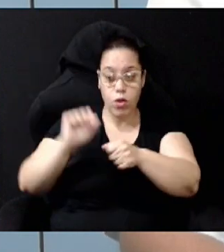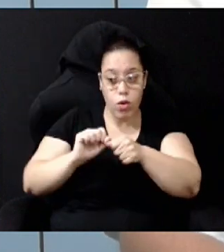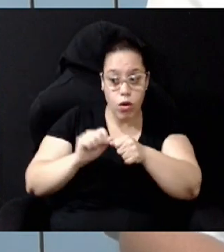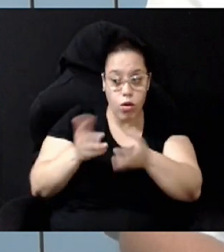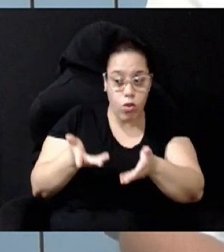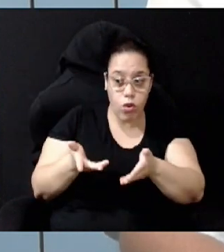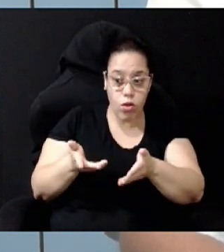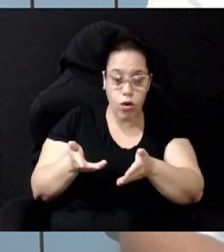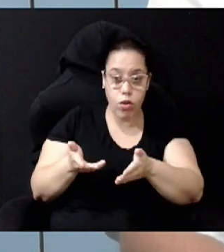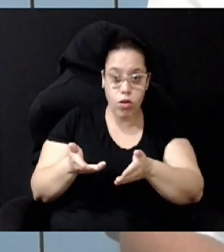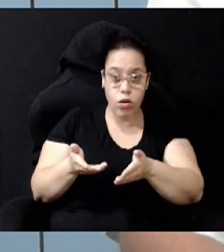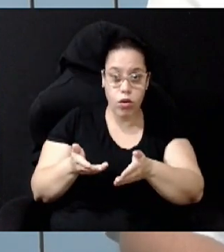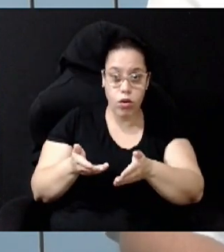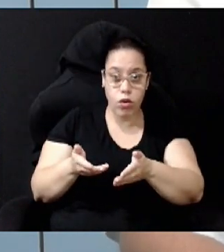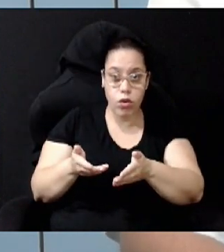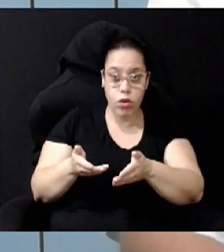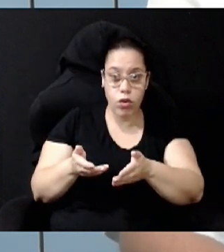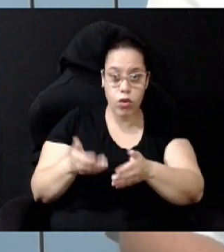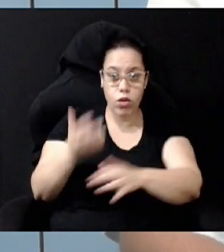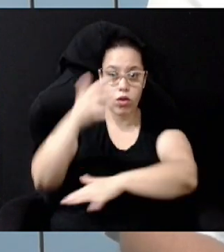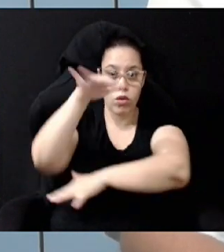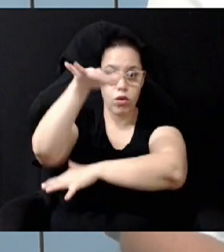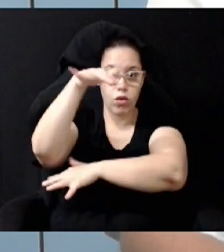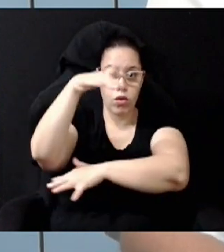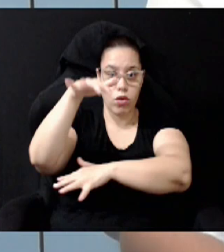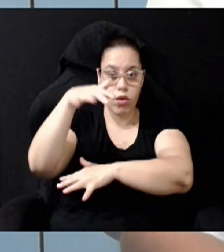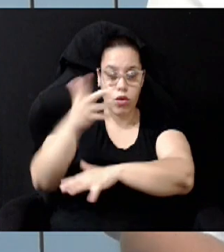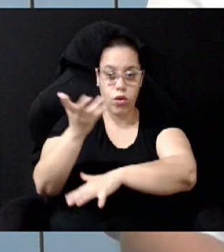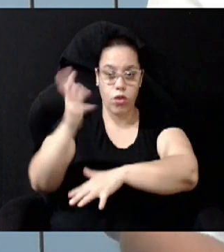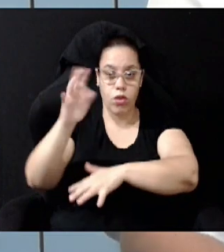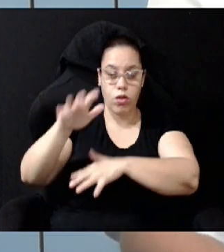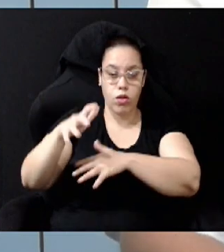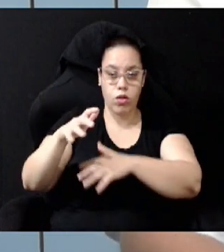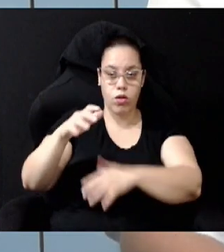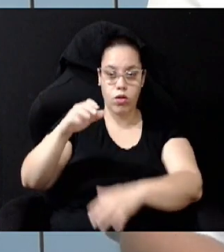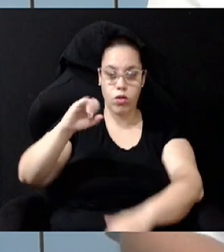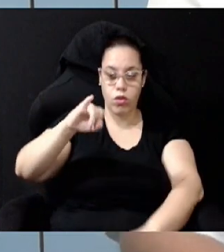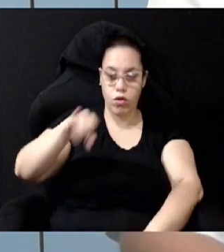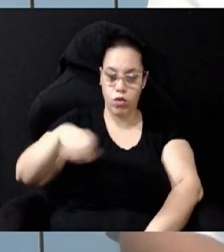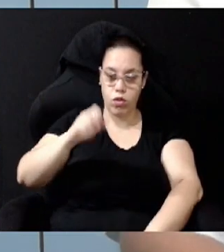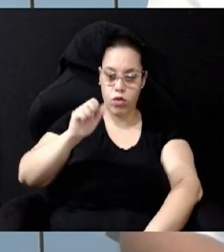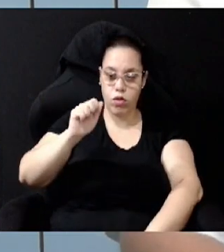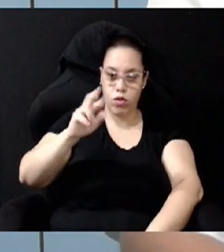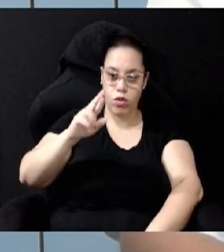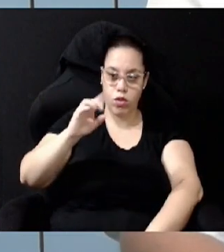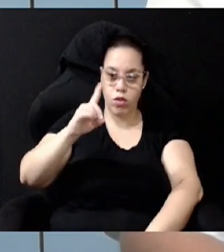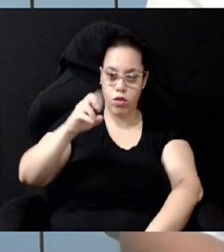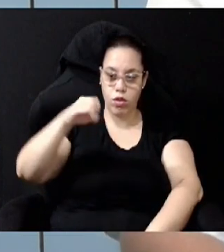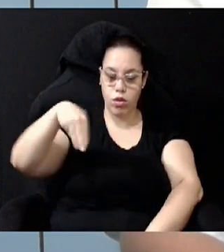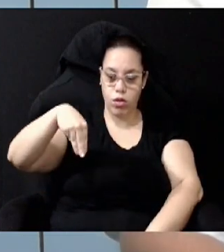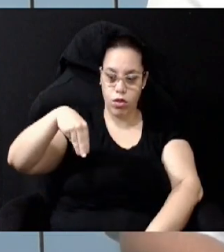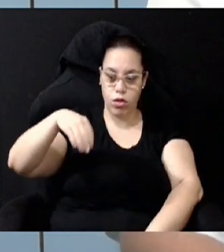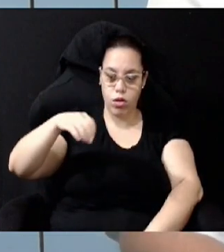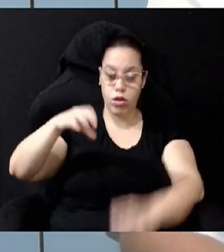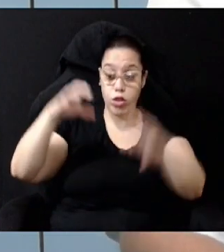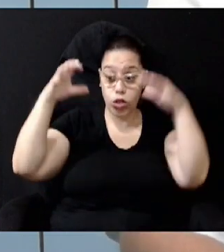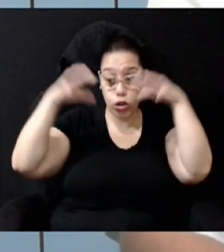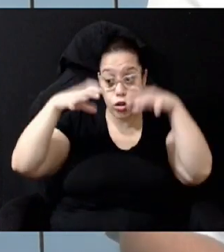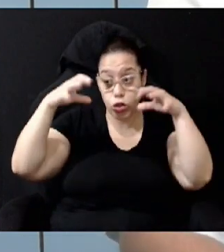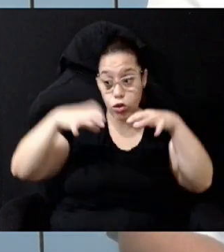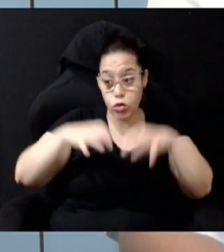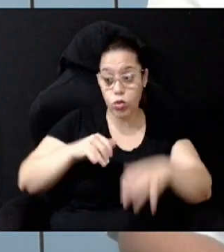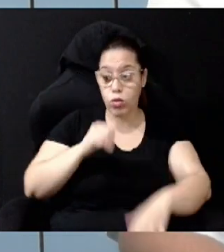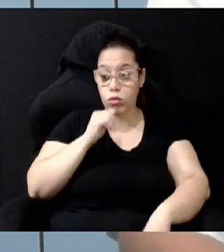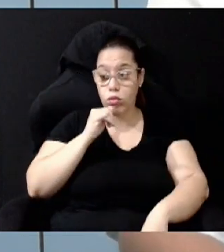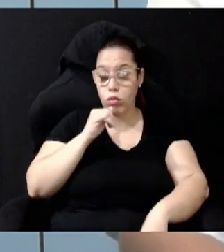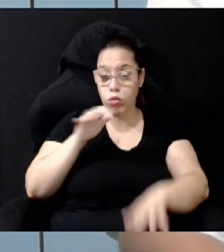situação de um jardim de chuvas que absorveria uma parte dessa água, né? E lentamente